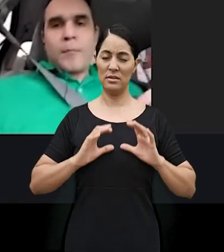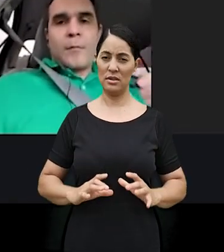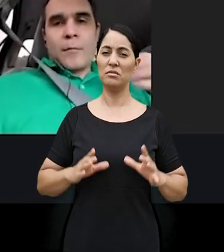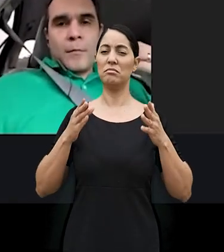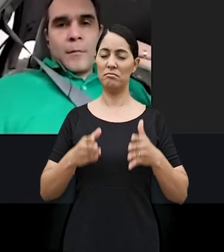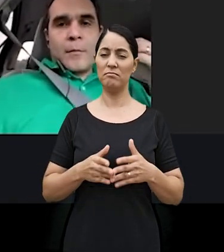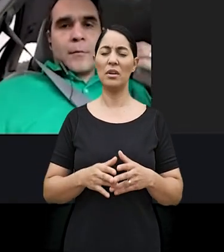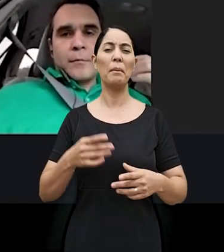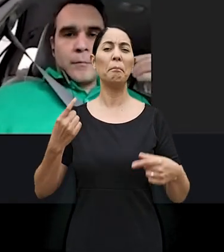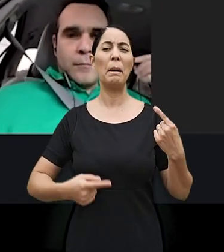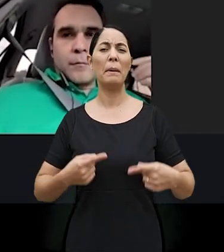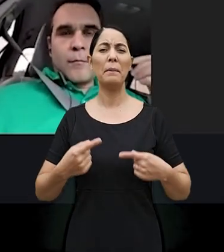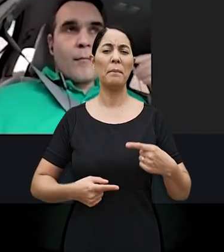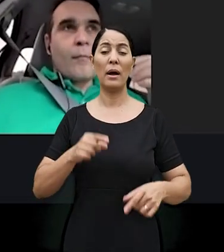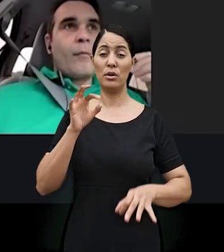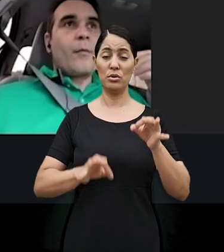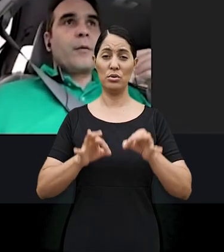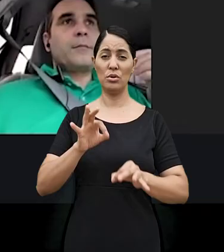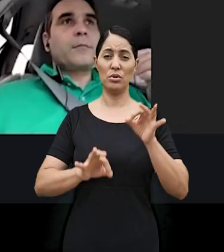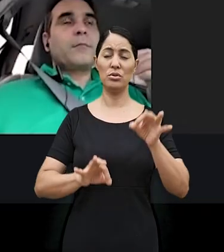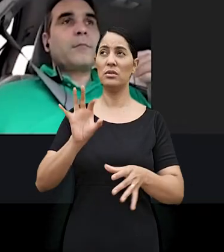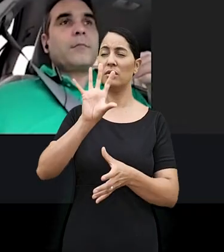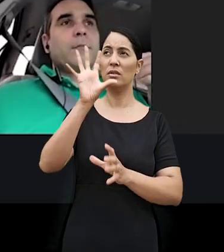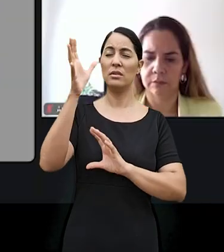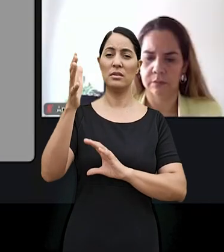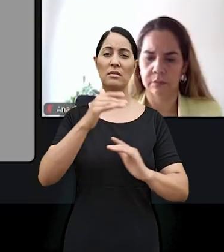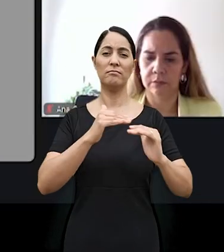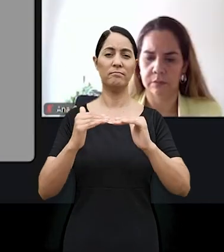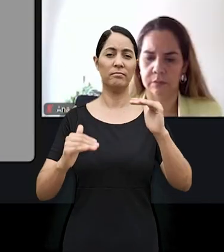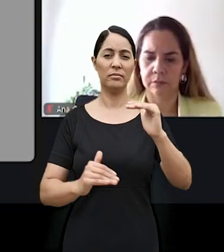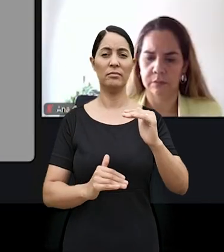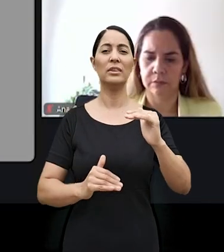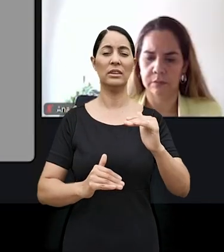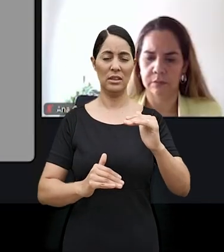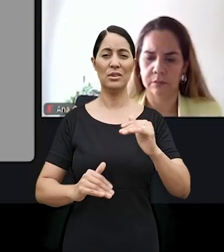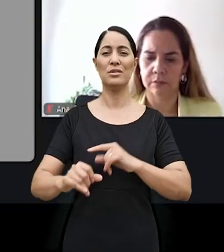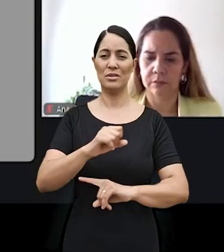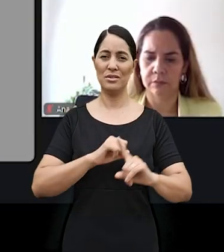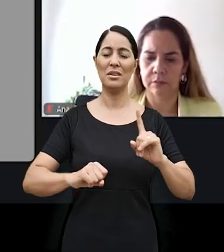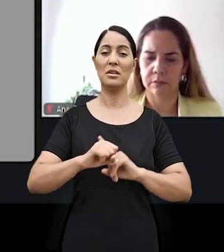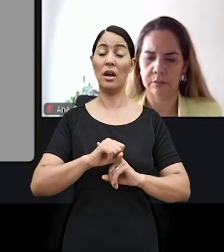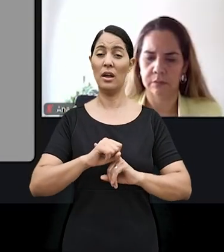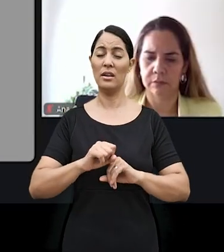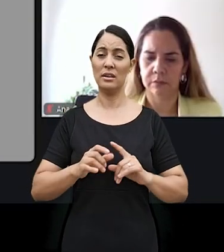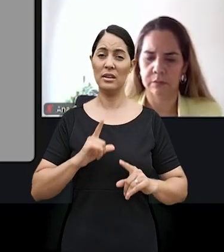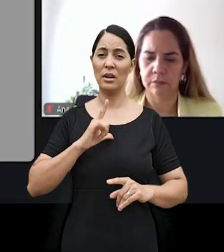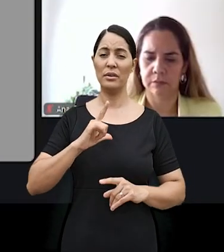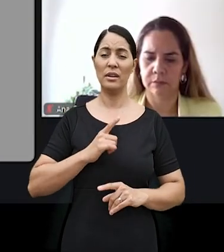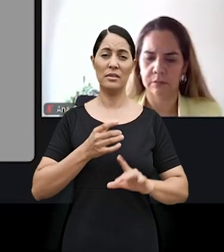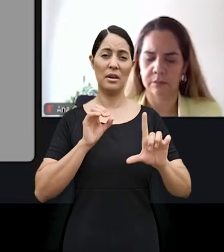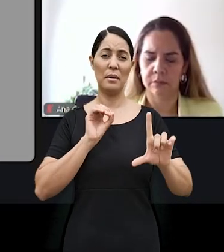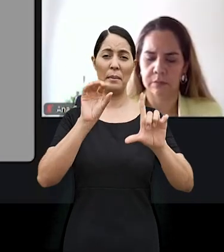climática, responsabilidade ambiental e desigualdades sociais. 6 painéis temáticos mapearam os desafios da